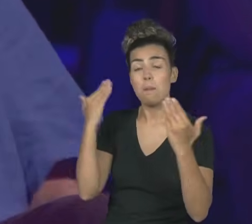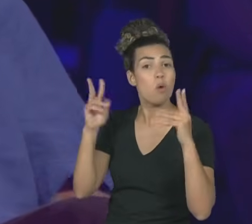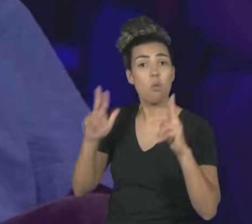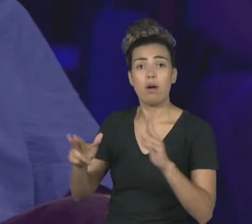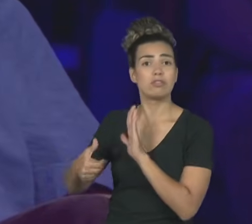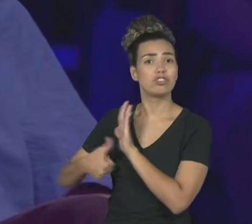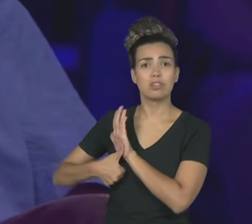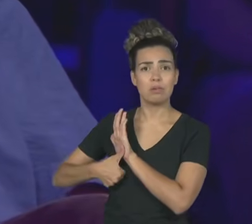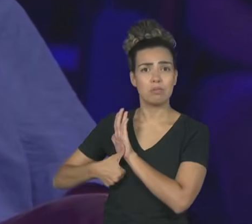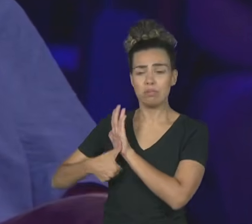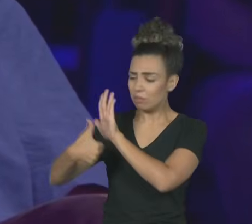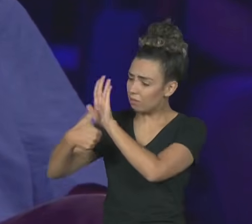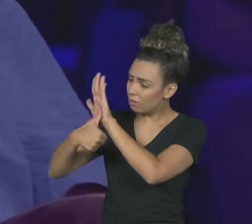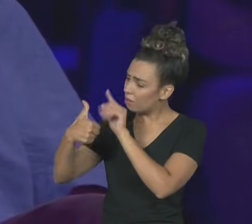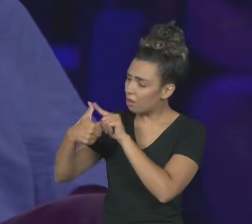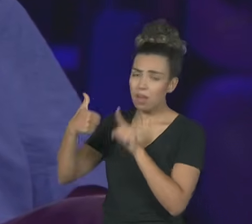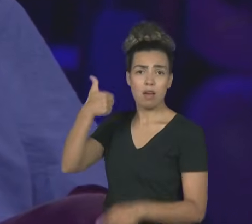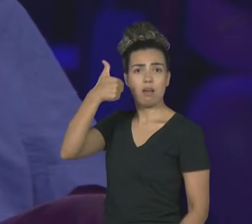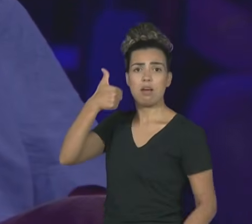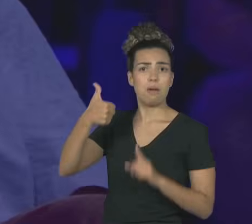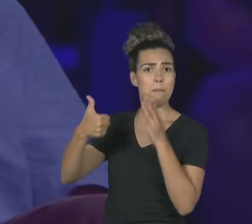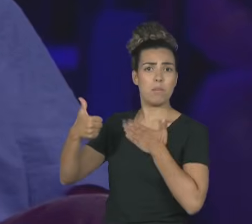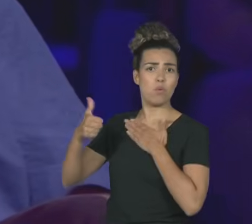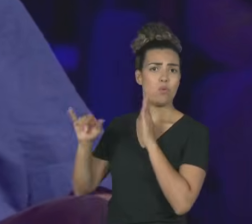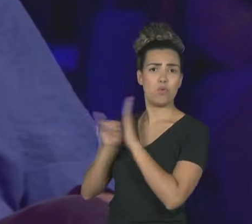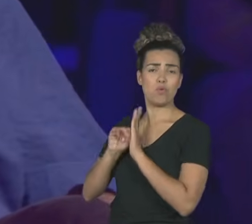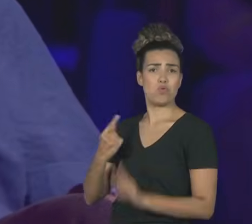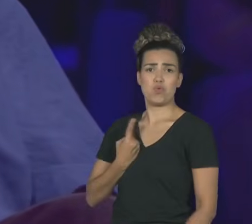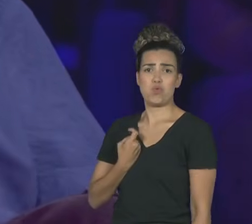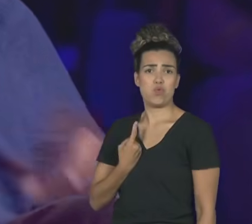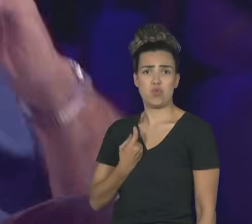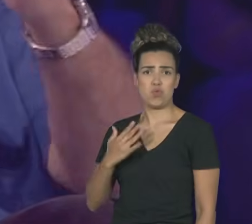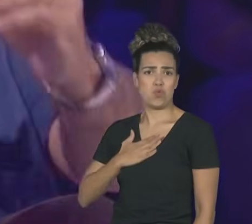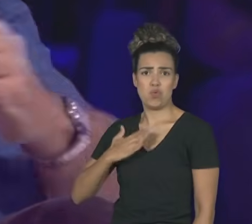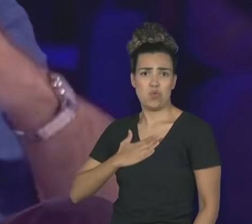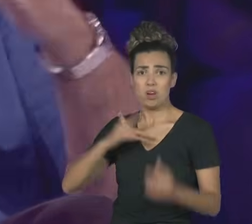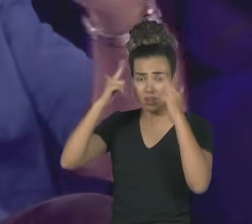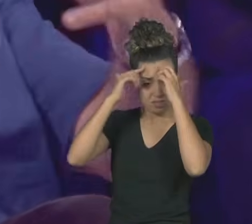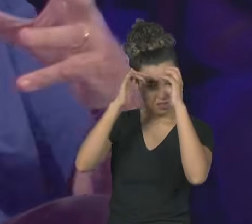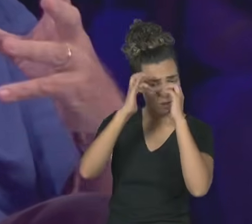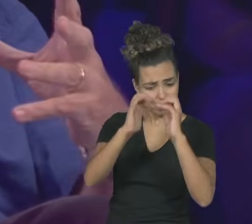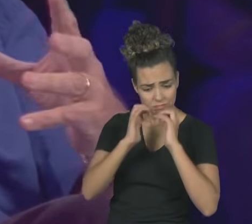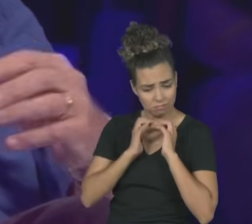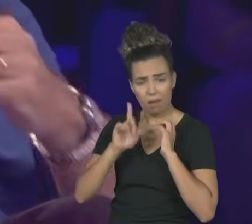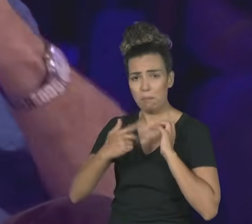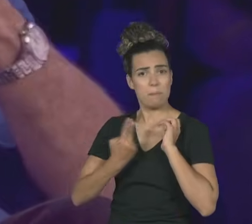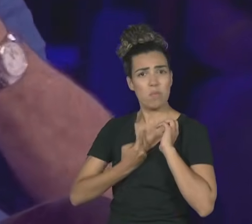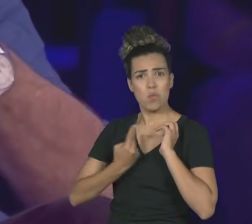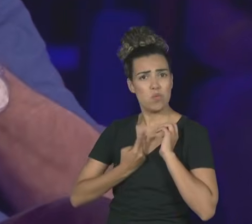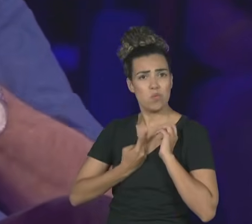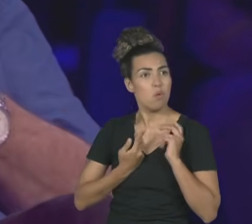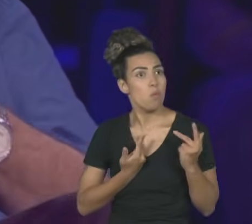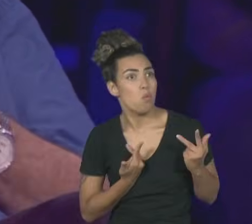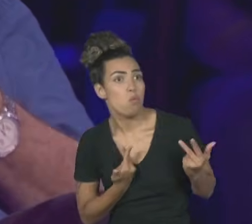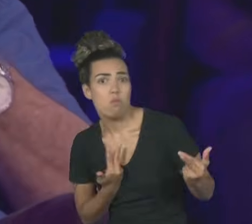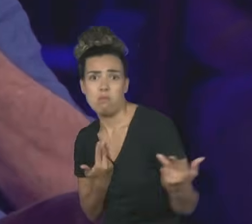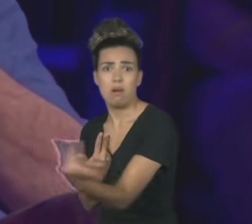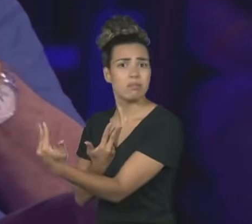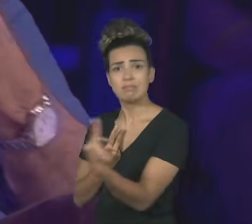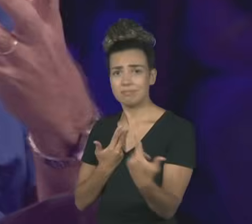igual. Não é só a sua história, que é única, seus encontros, seus amores. Você, na